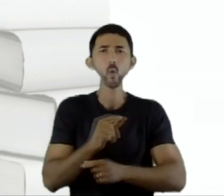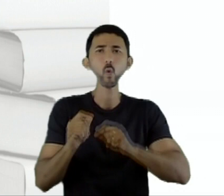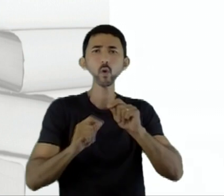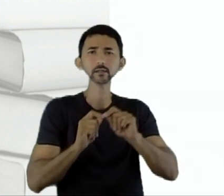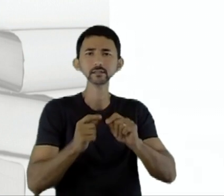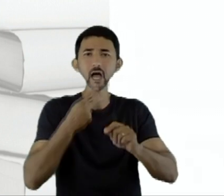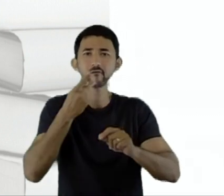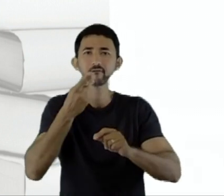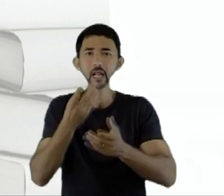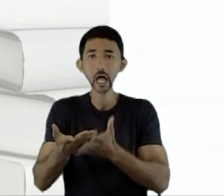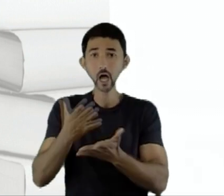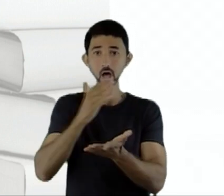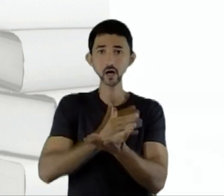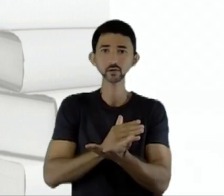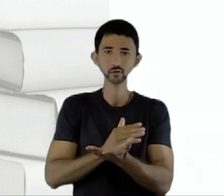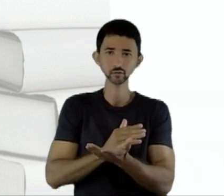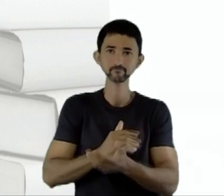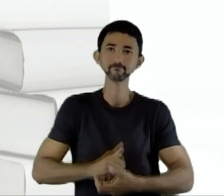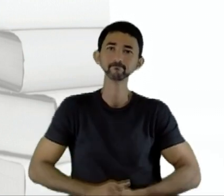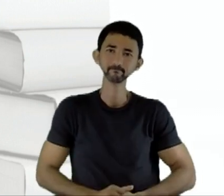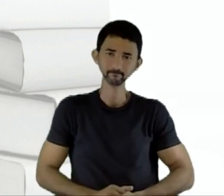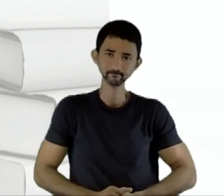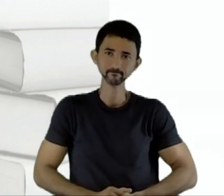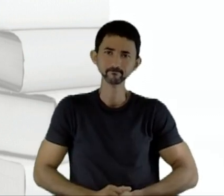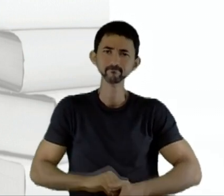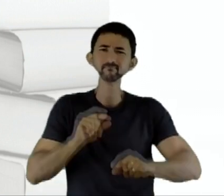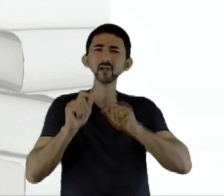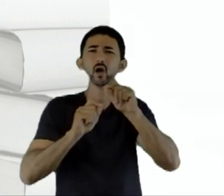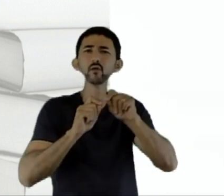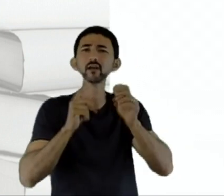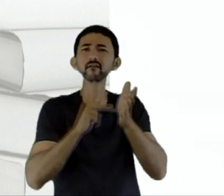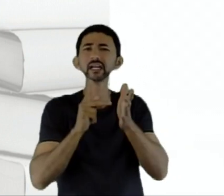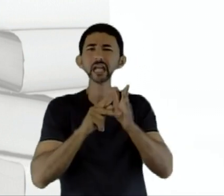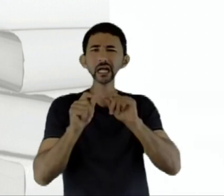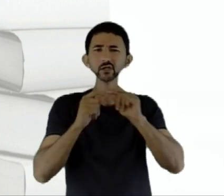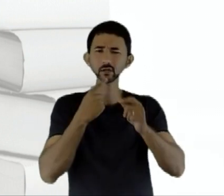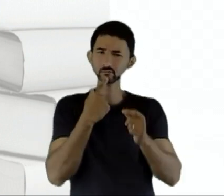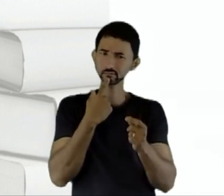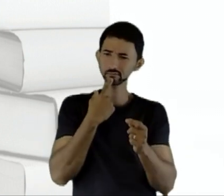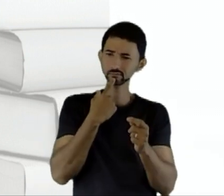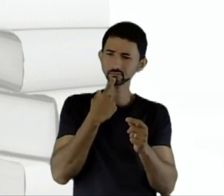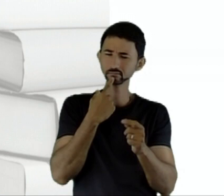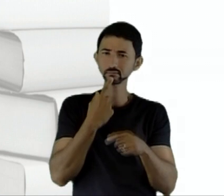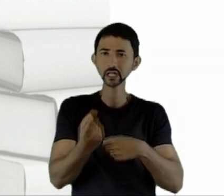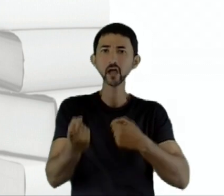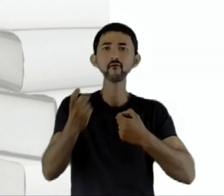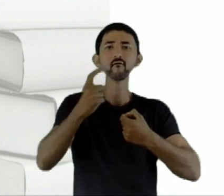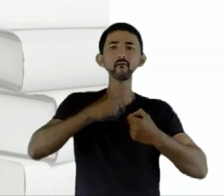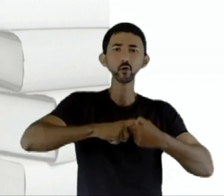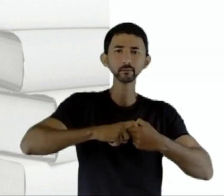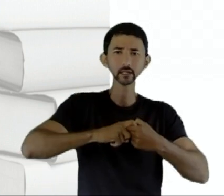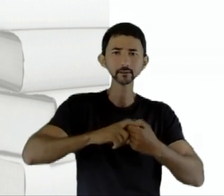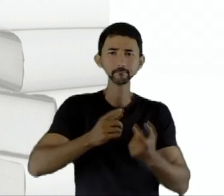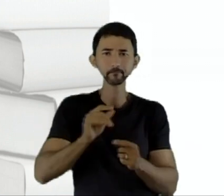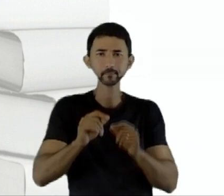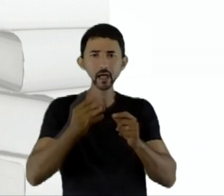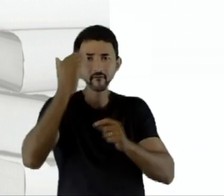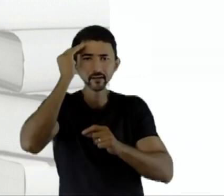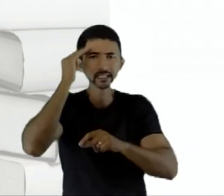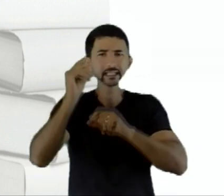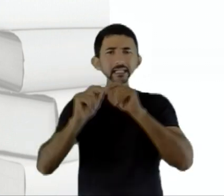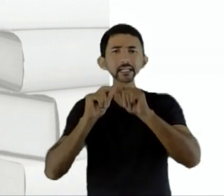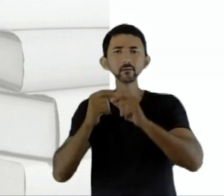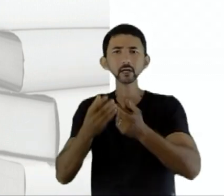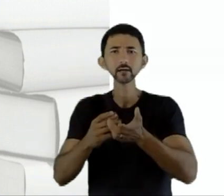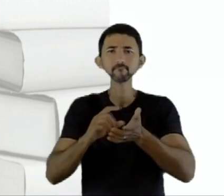acabou de ser mencionado no parágrafo anterior. Que verdade é essa? Se você voltar aí na sua tela depois, você vai ver que